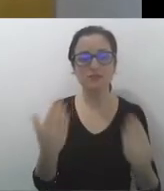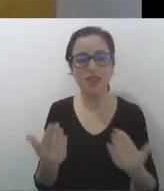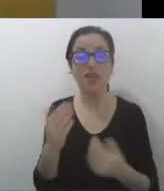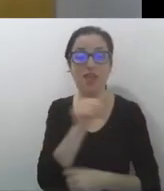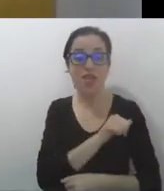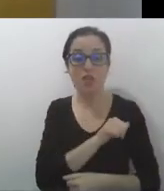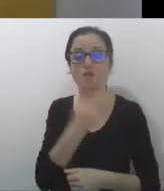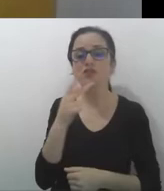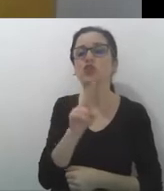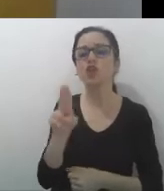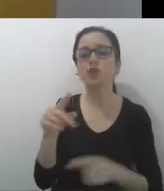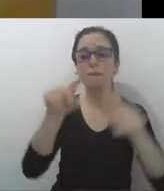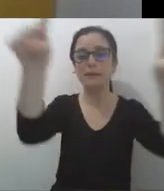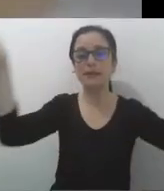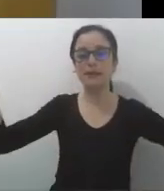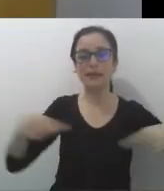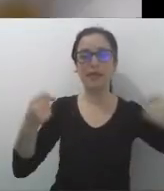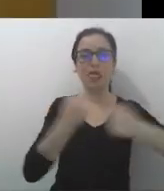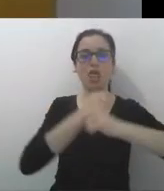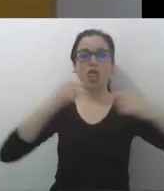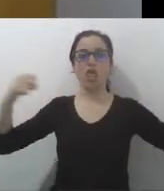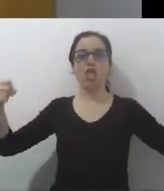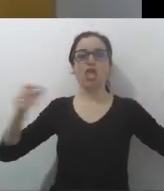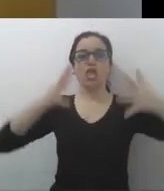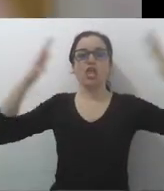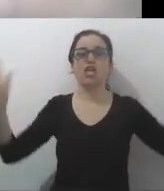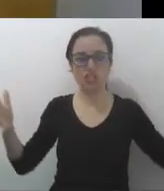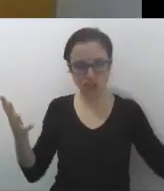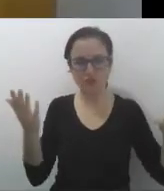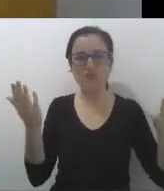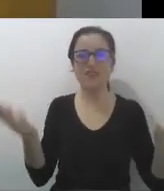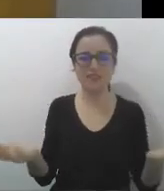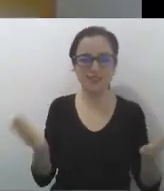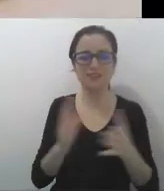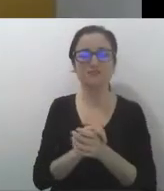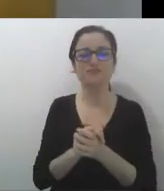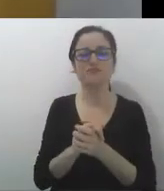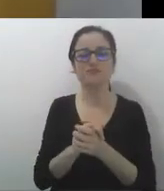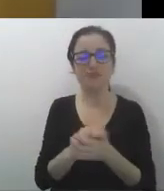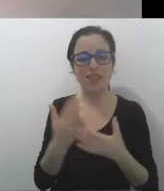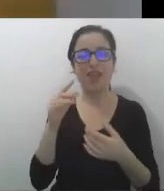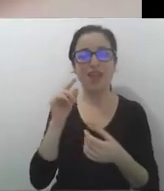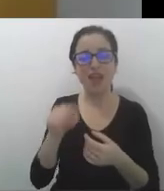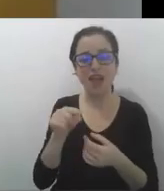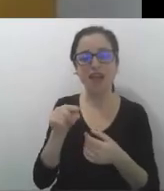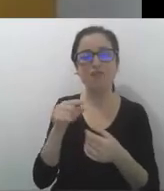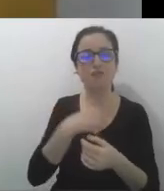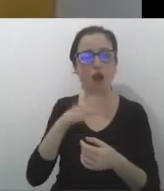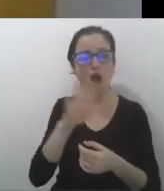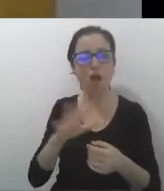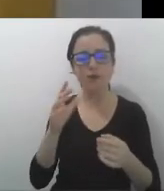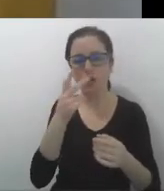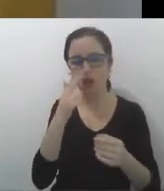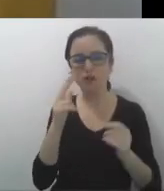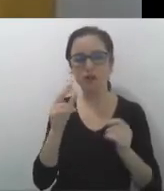lá no Rio, a gente chamava de banheiras, né? Aqueles automóveis assim, né? Com aqueles paralamas,